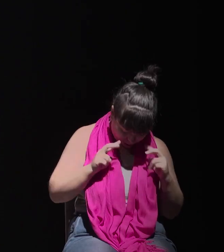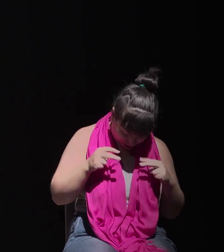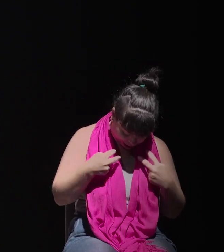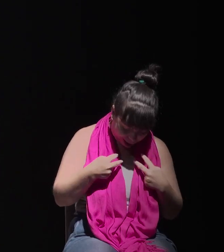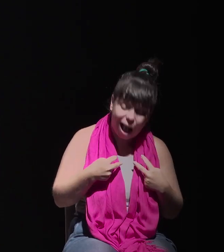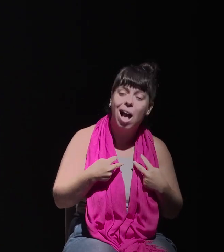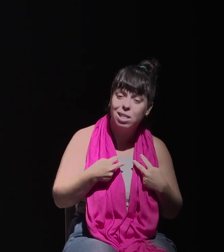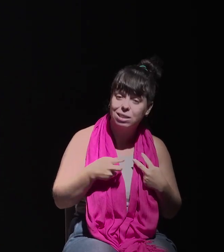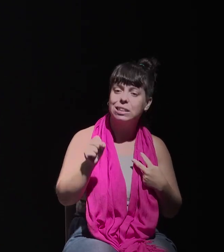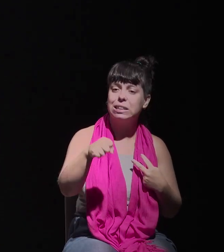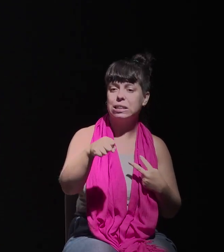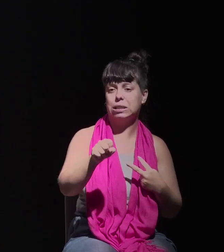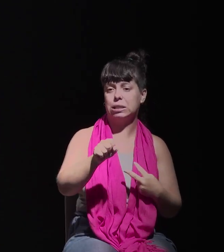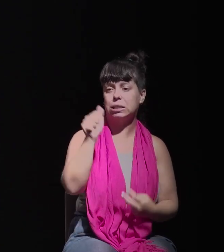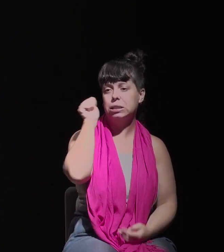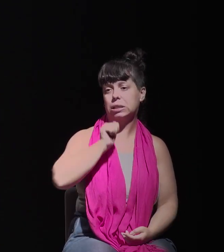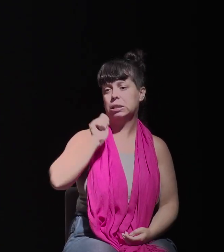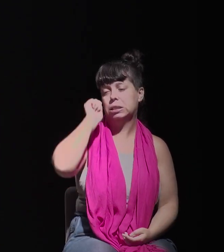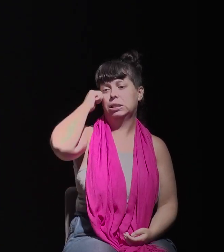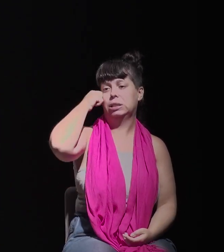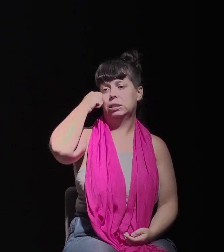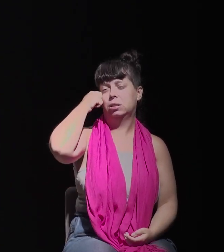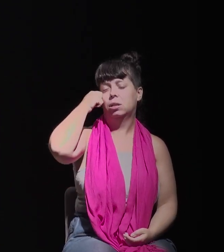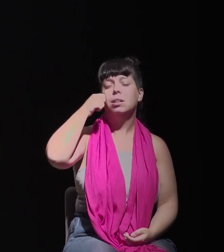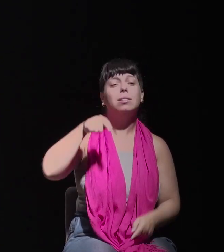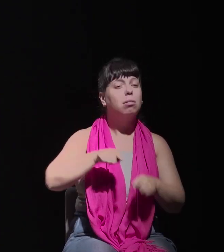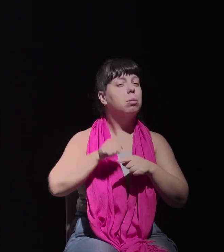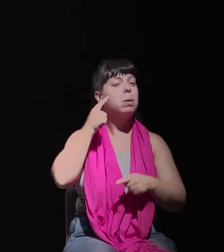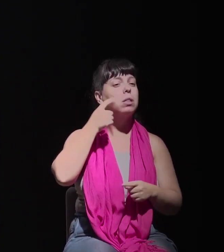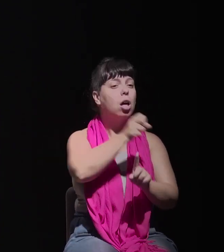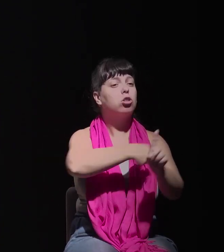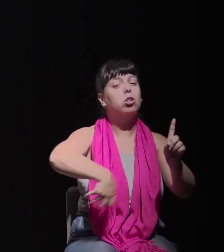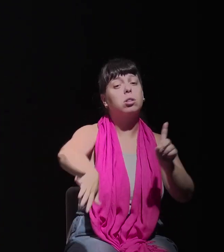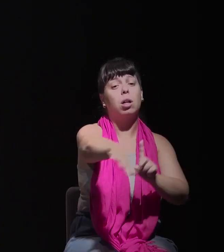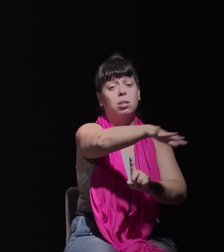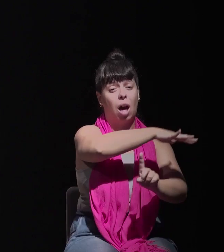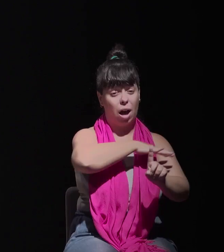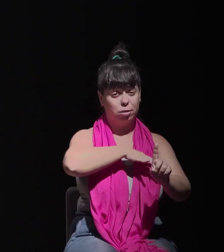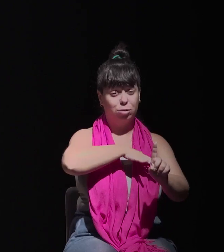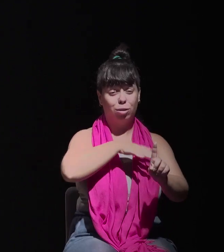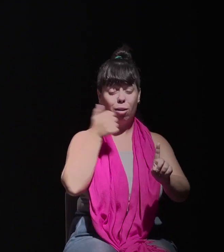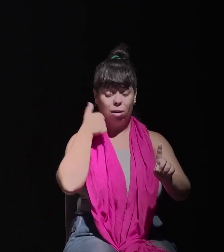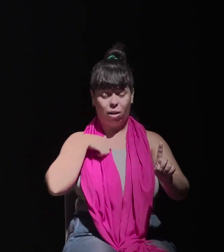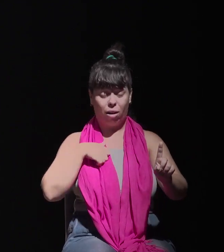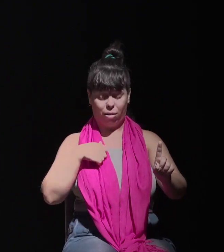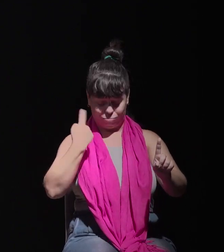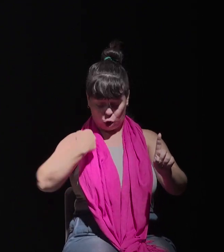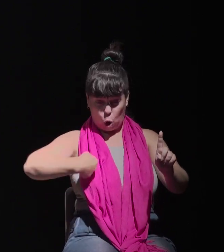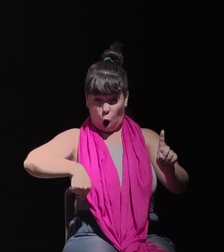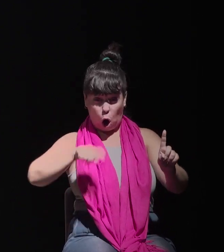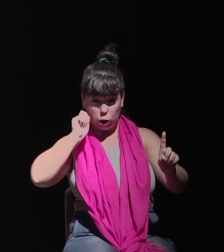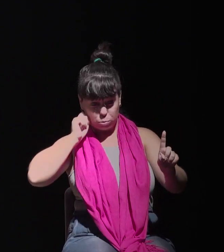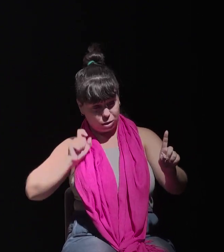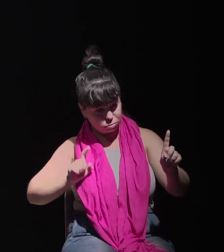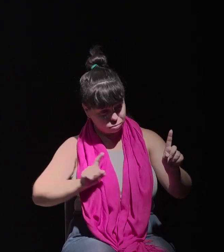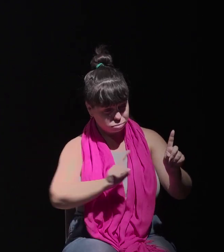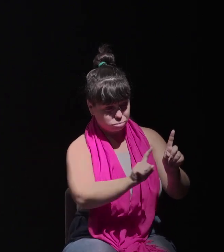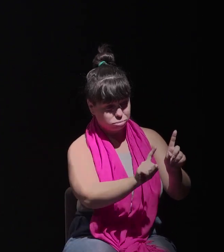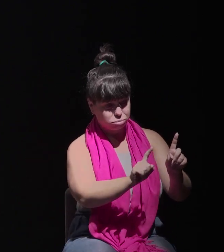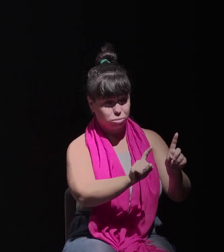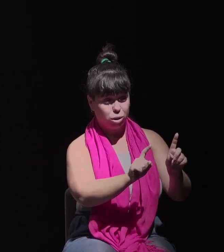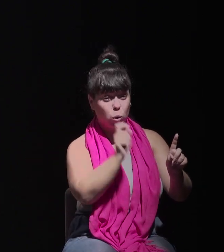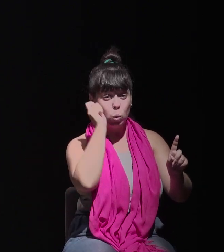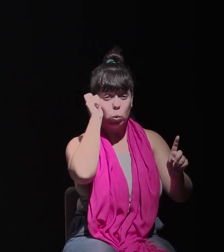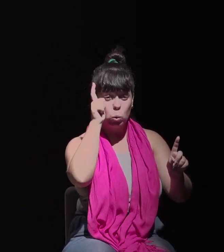mulher negra, e de pensar o que significa ser mulher negra numa sociedade onde os corpos negros são culturalmente e